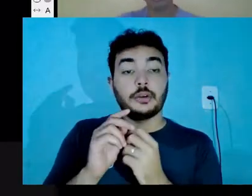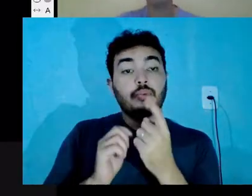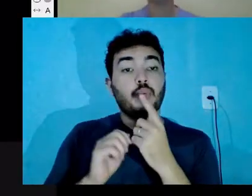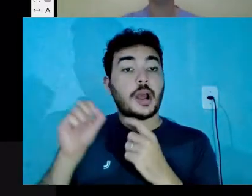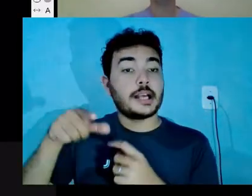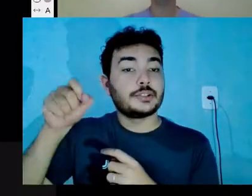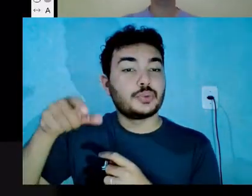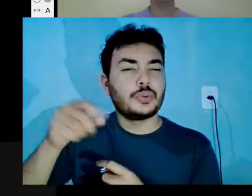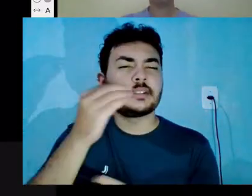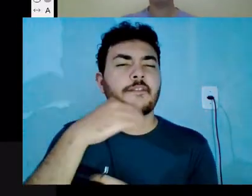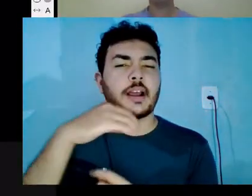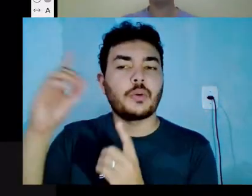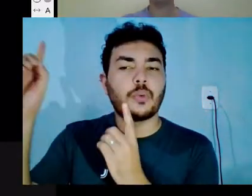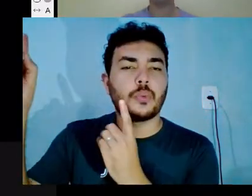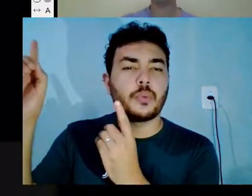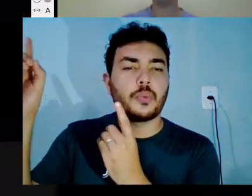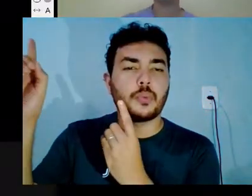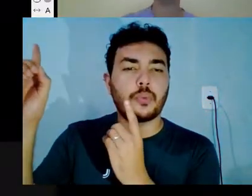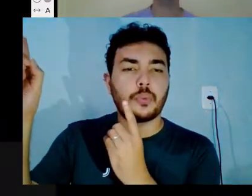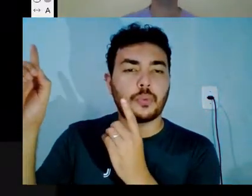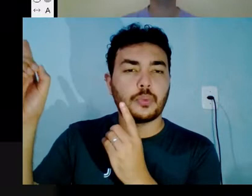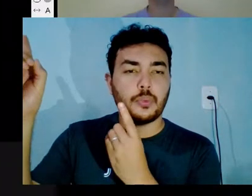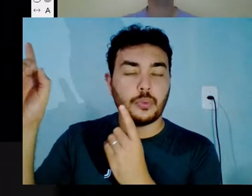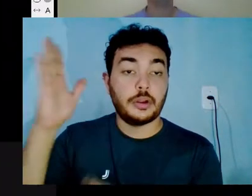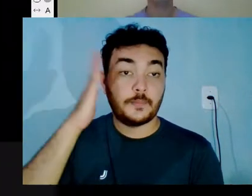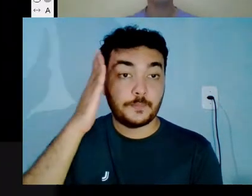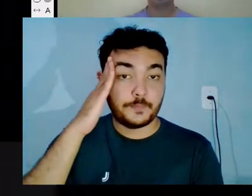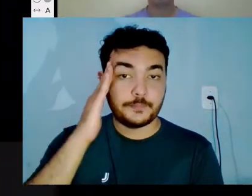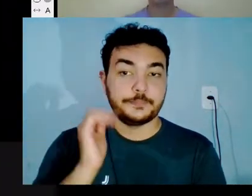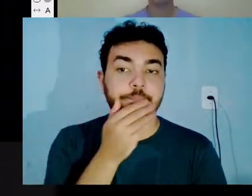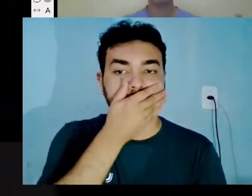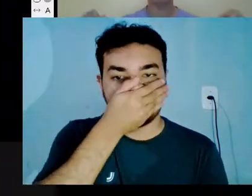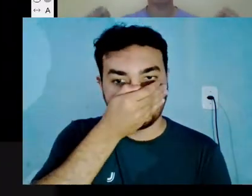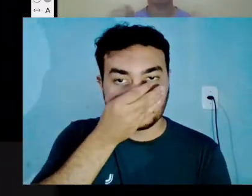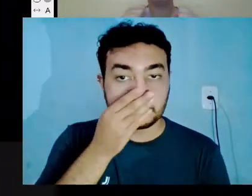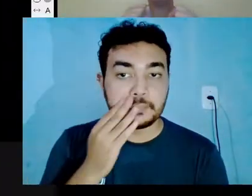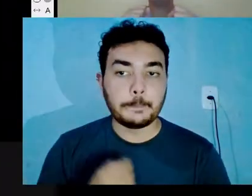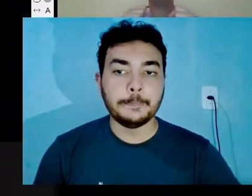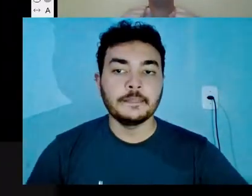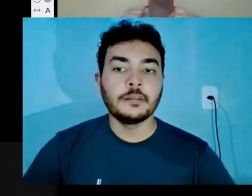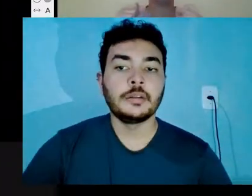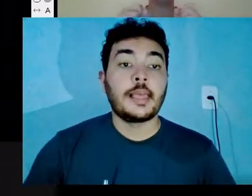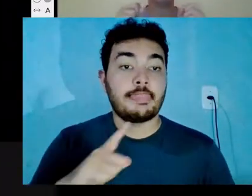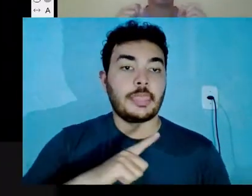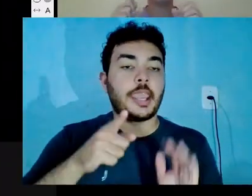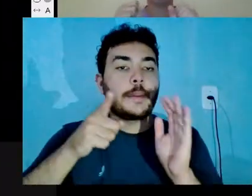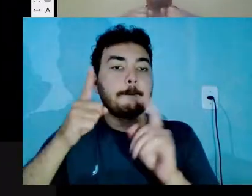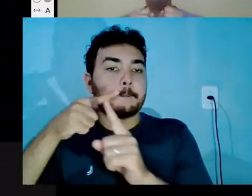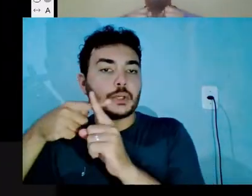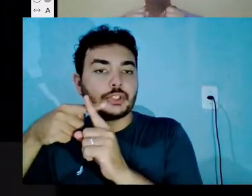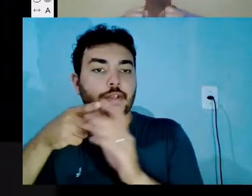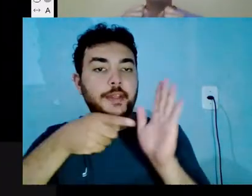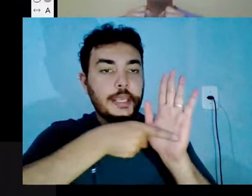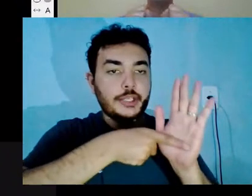tá? Se a gente, mesmo experimenta, a mesma ideia do que vocês aprendem na física. Se a gente tem uma carga positiva e uma negativa, carga contrária